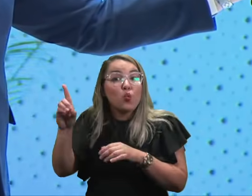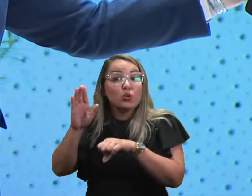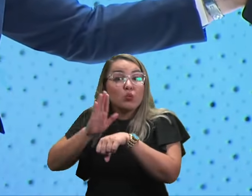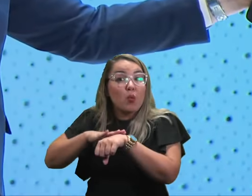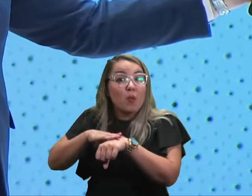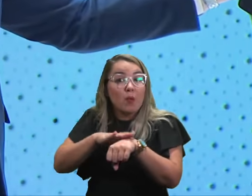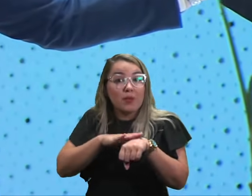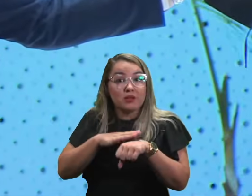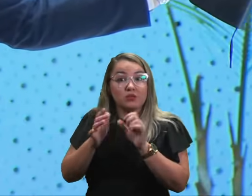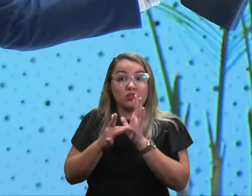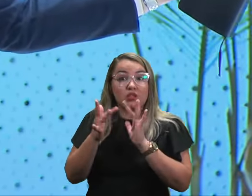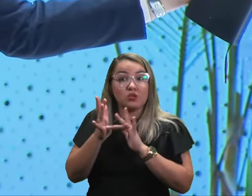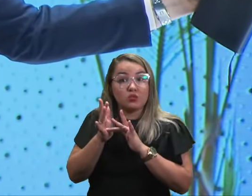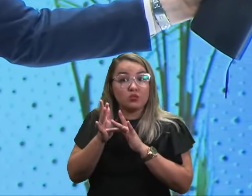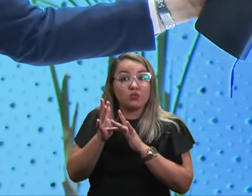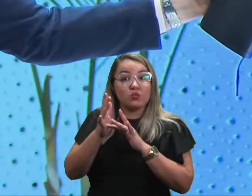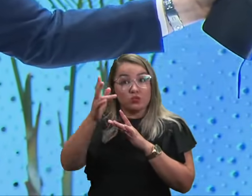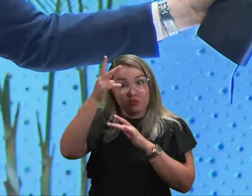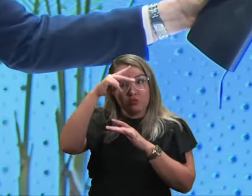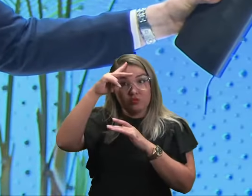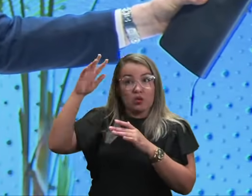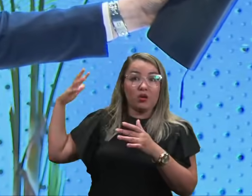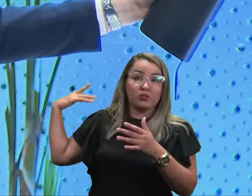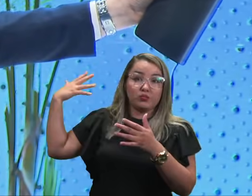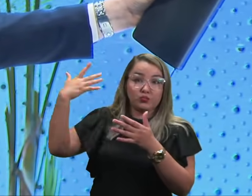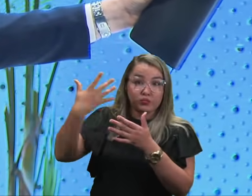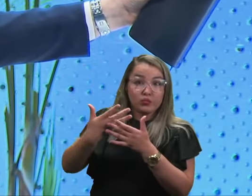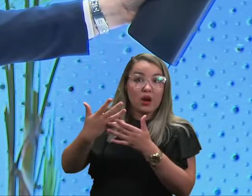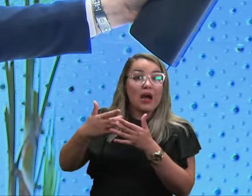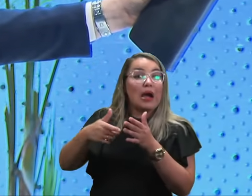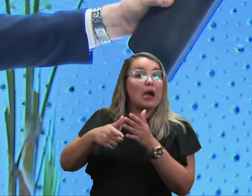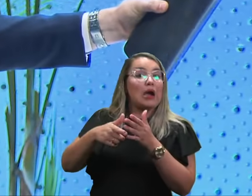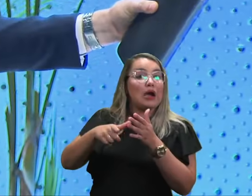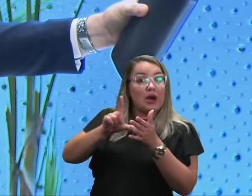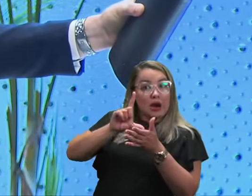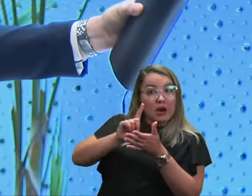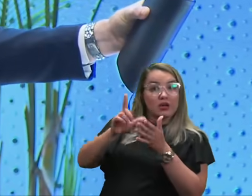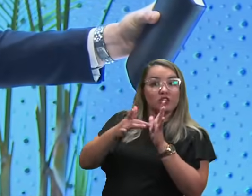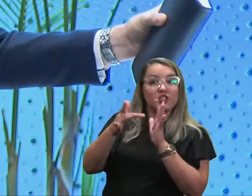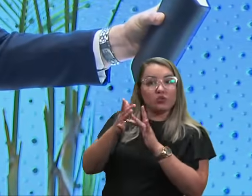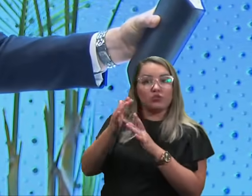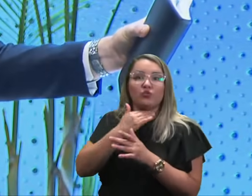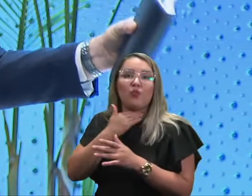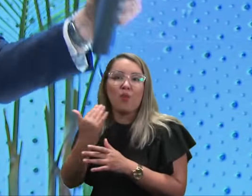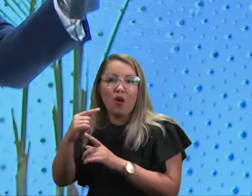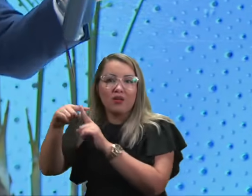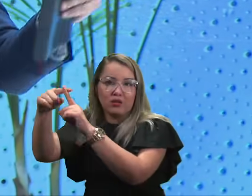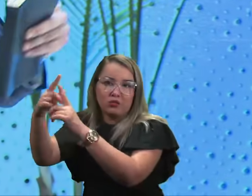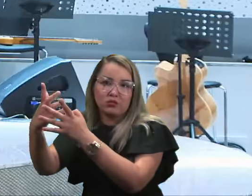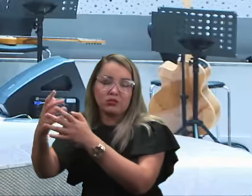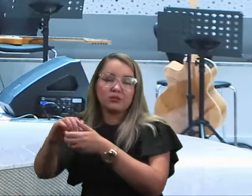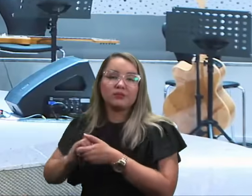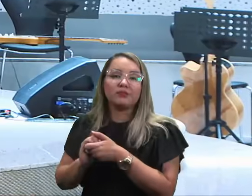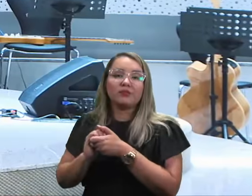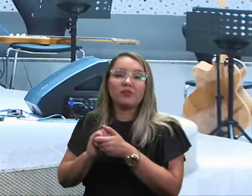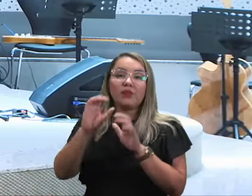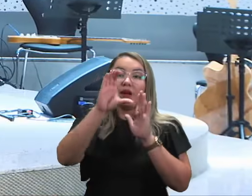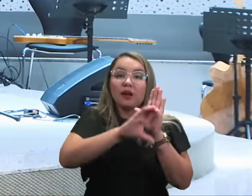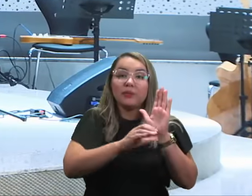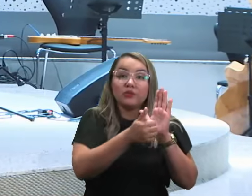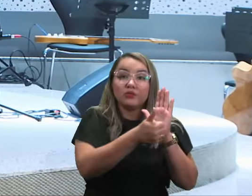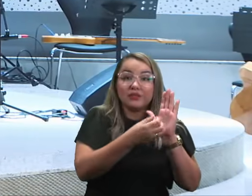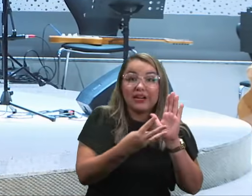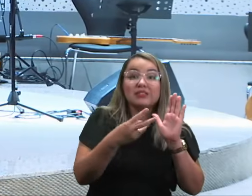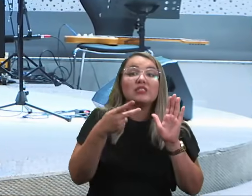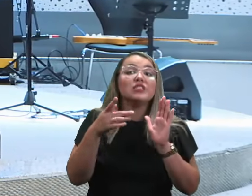da história de Jesus com os discípulos antes de ele se entregar a fim de morrer por nós. Capítulo 13,